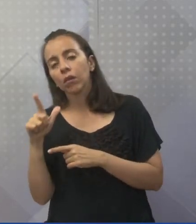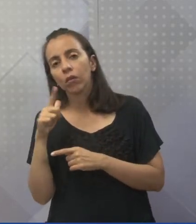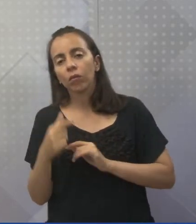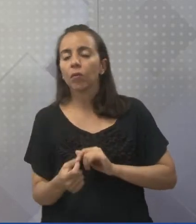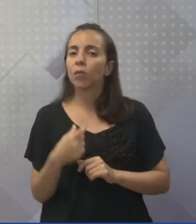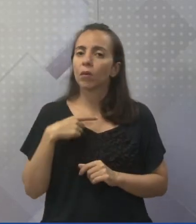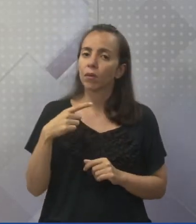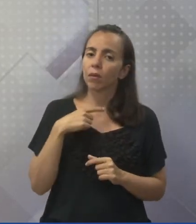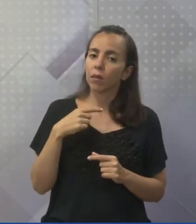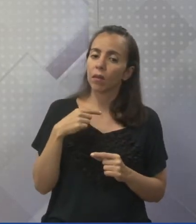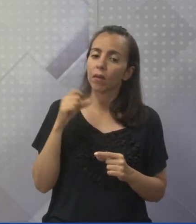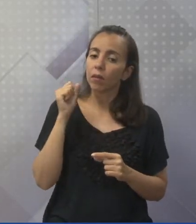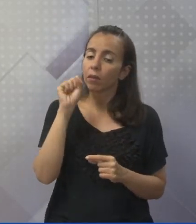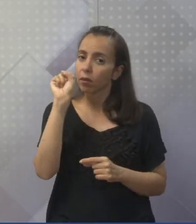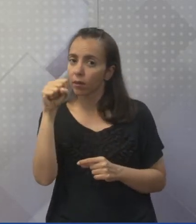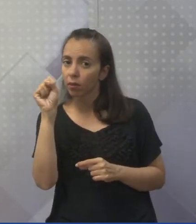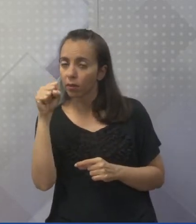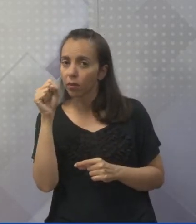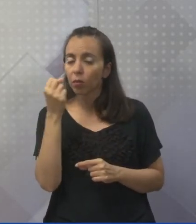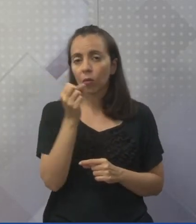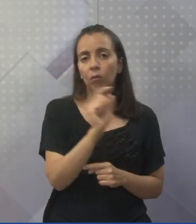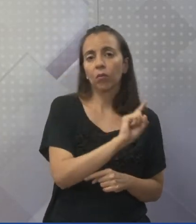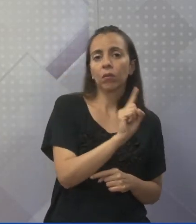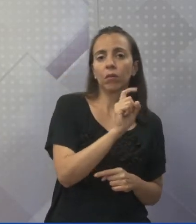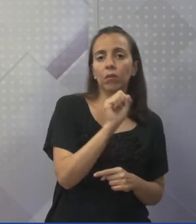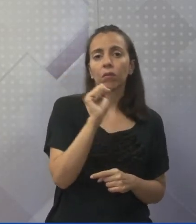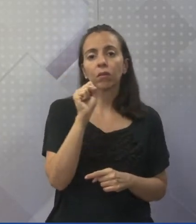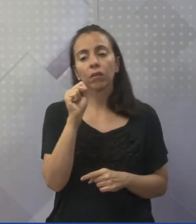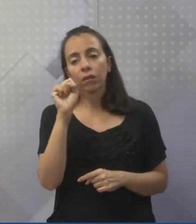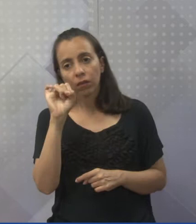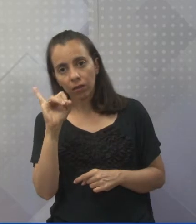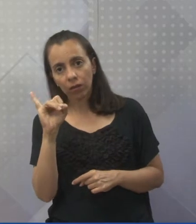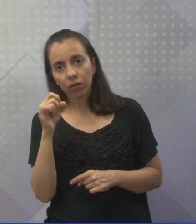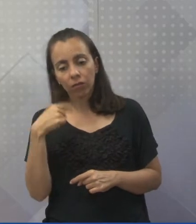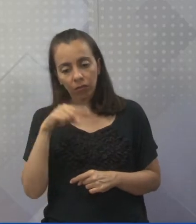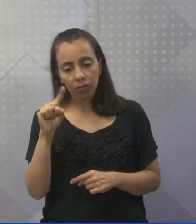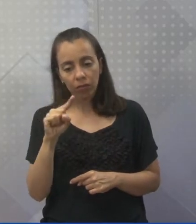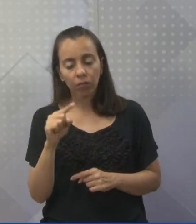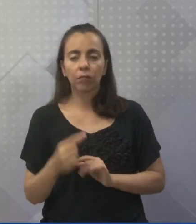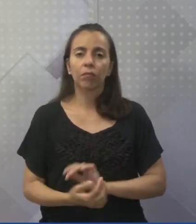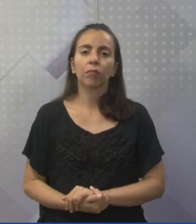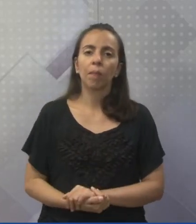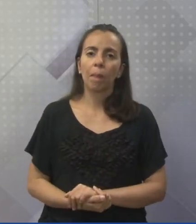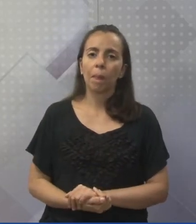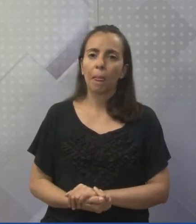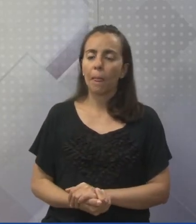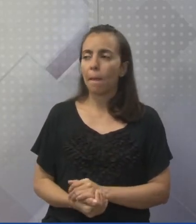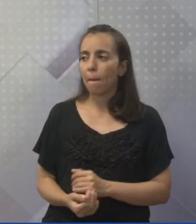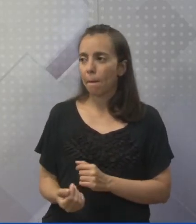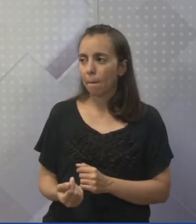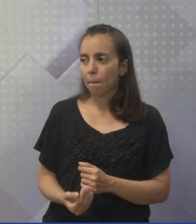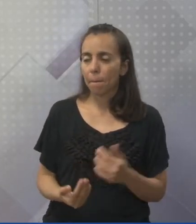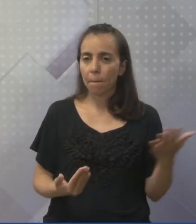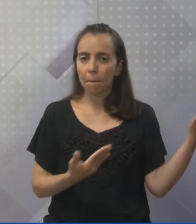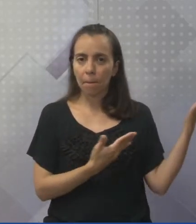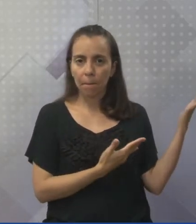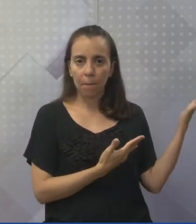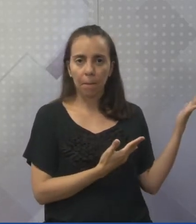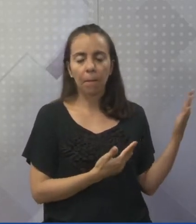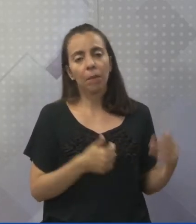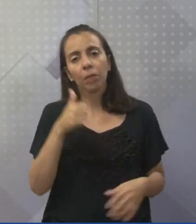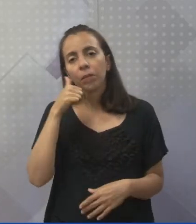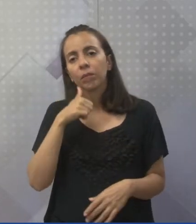expressam uma condição. É isso? Então, na primeira imagem, eu tenho essa moça aí, ó, com o celular,